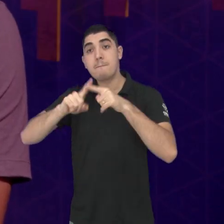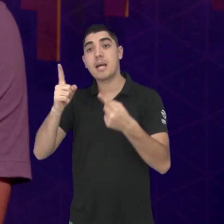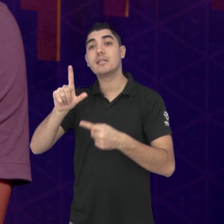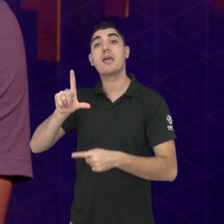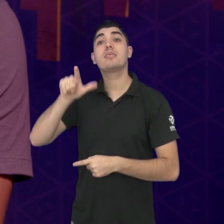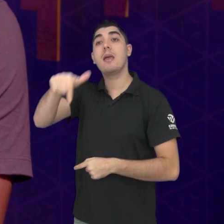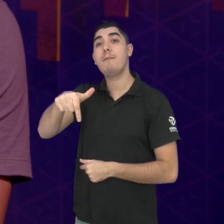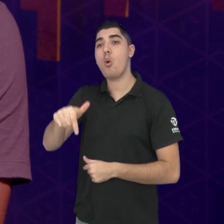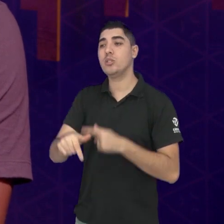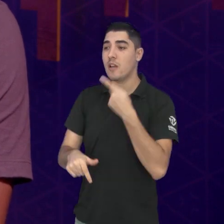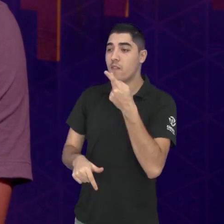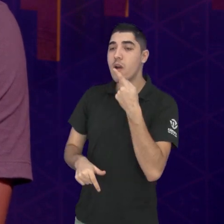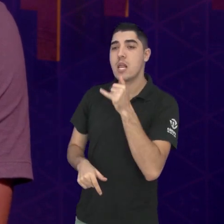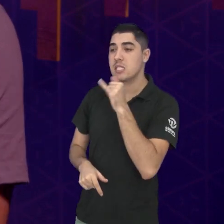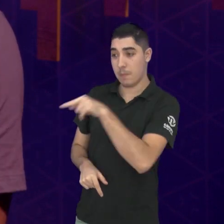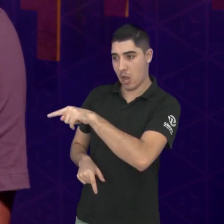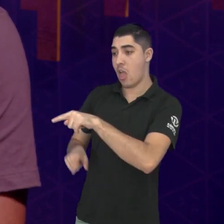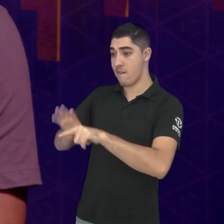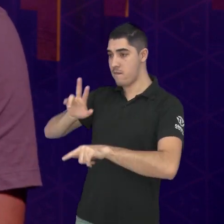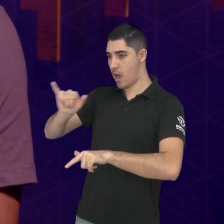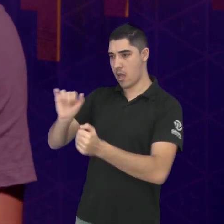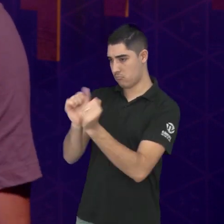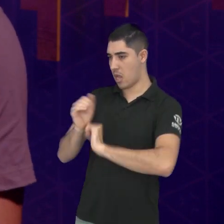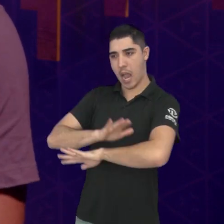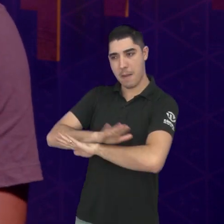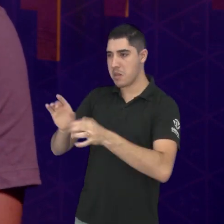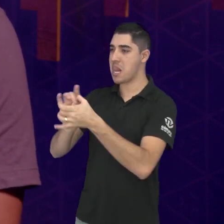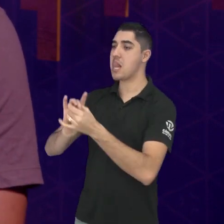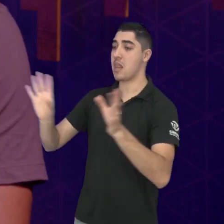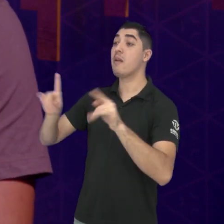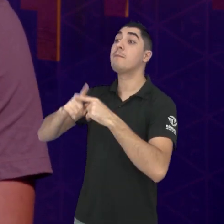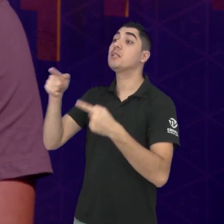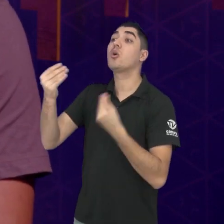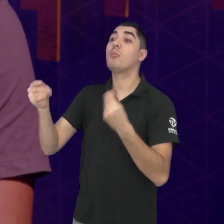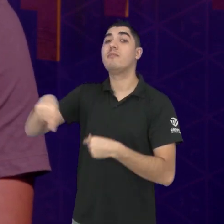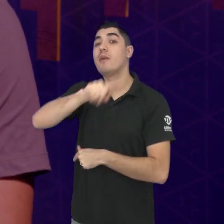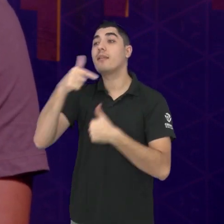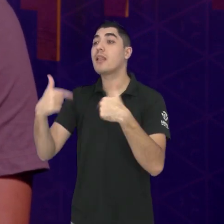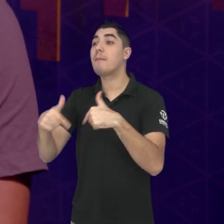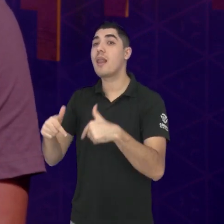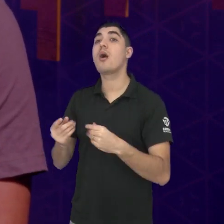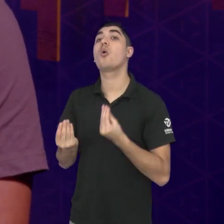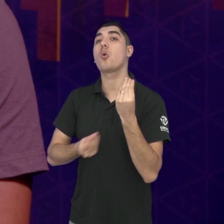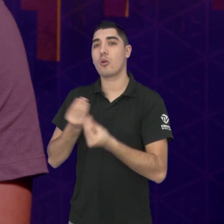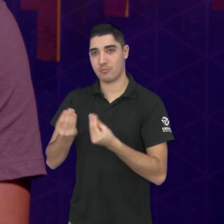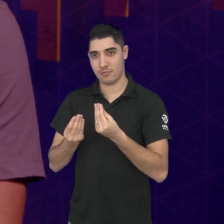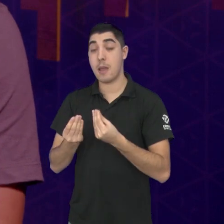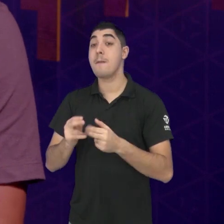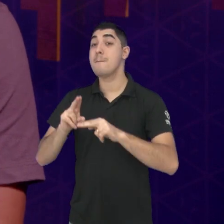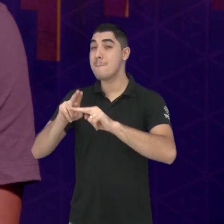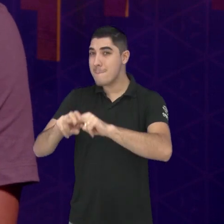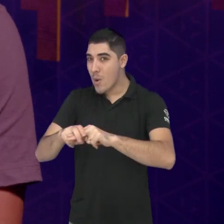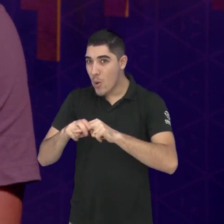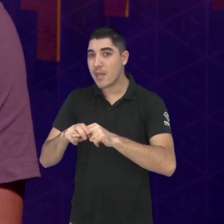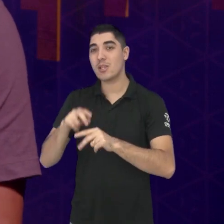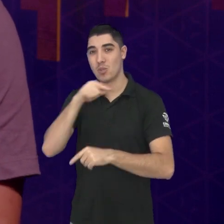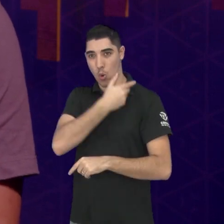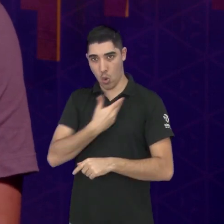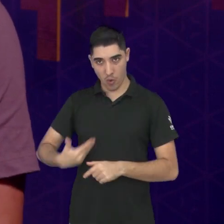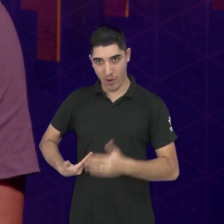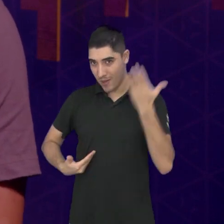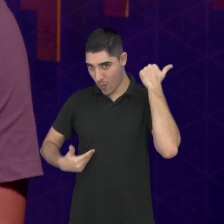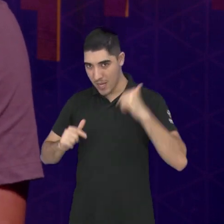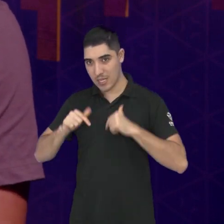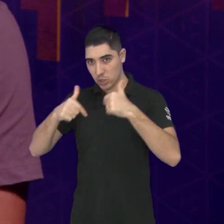população escrava no mercado de trabalho, na sociedade. Exato. Né? Então, por isso que se persiste muito.